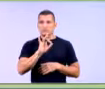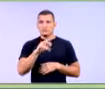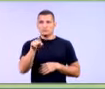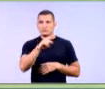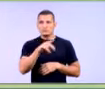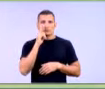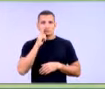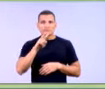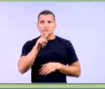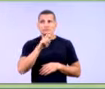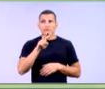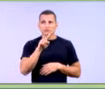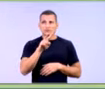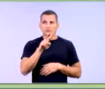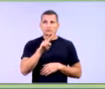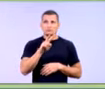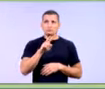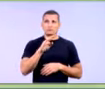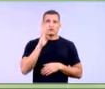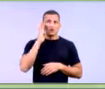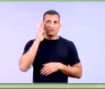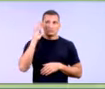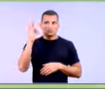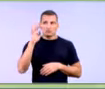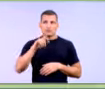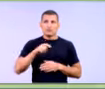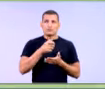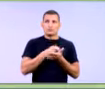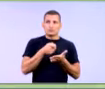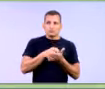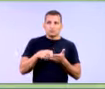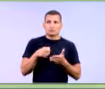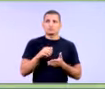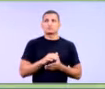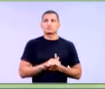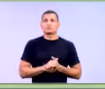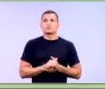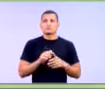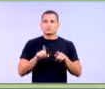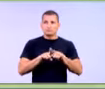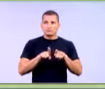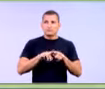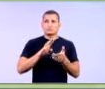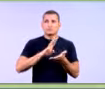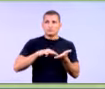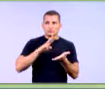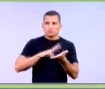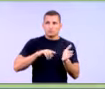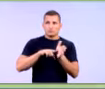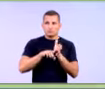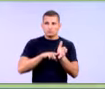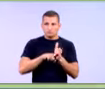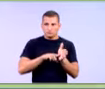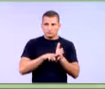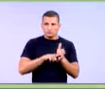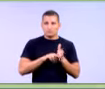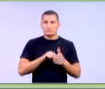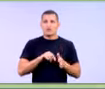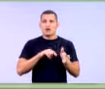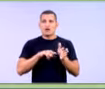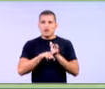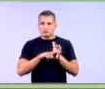referencial teórico, o embasamento teórico, ele é obrigatório, assim como a metodologia da pesquisa e análise e